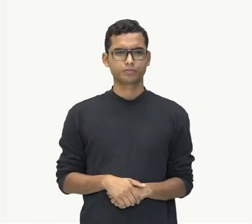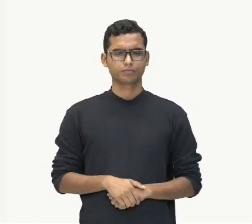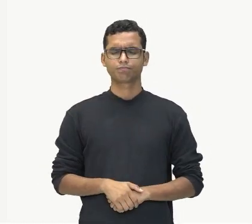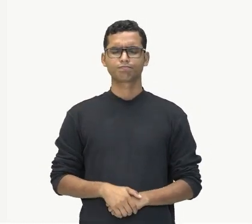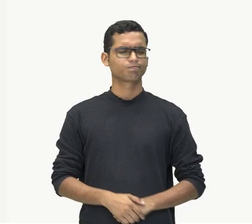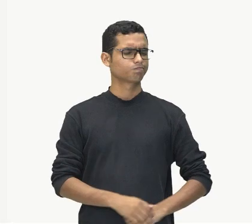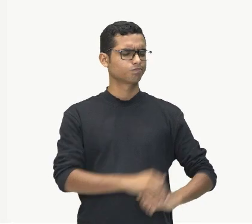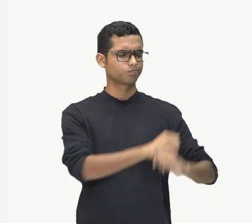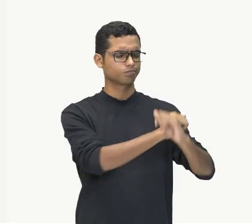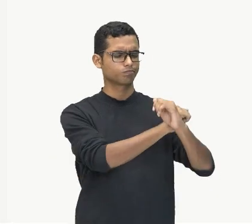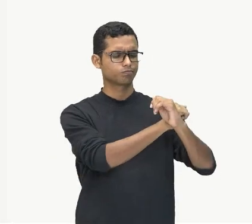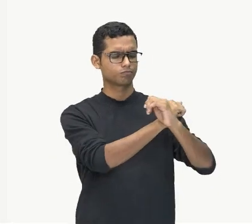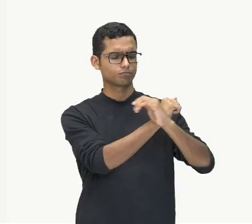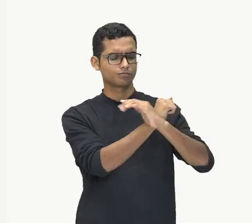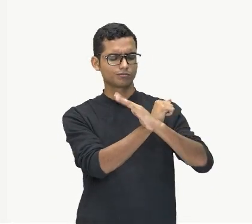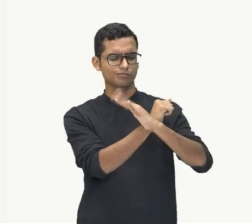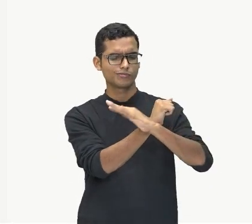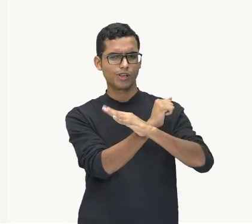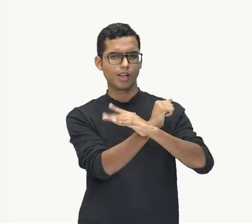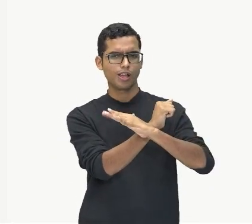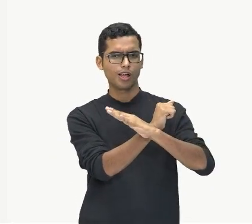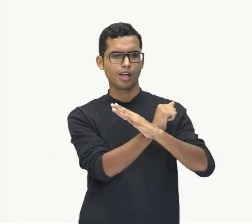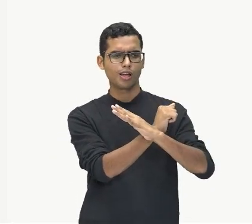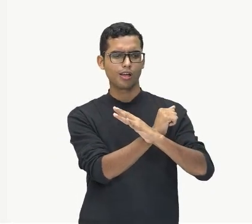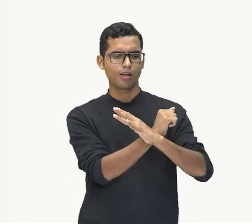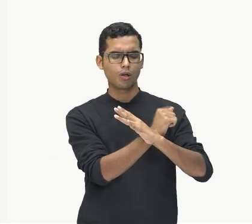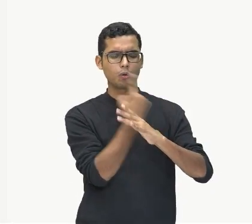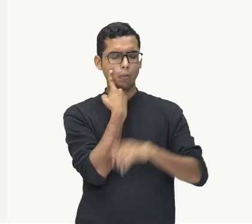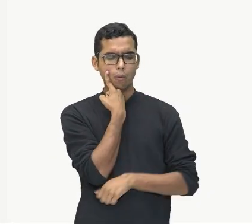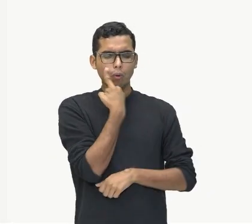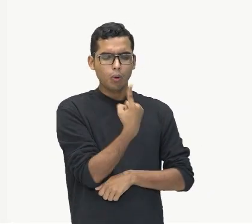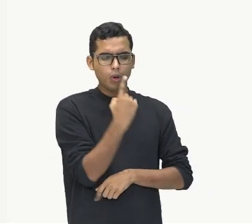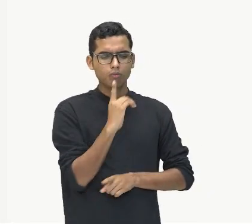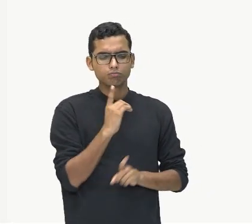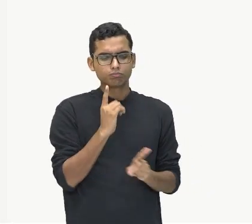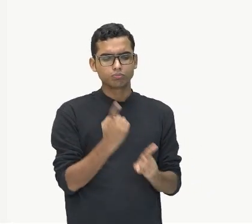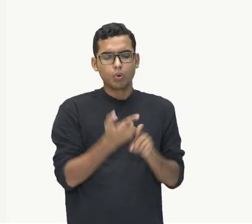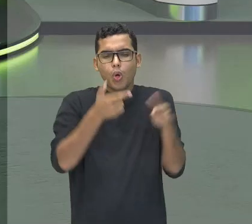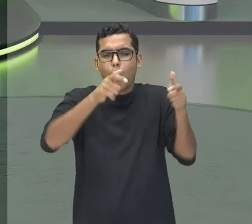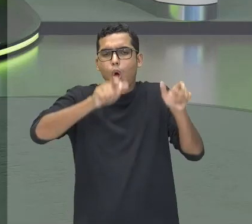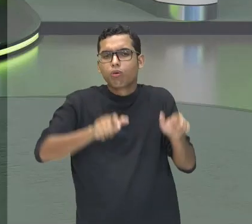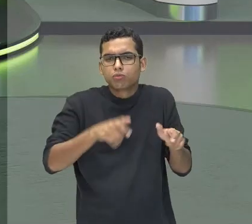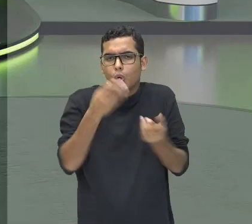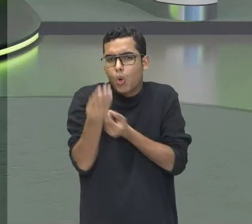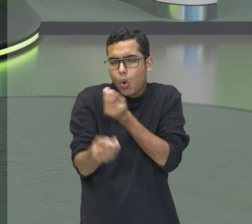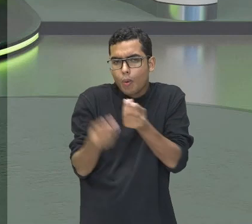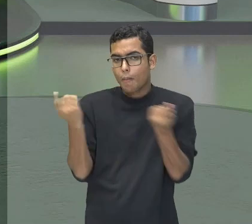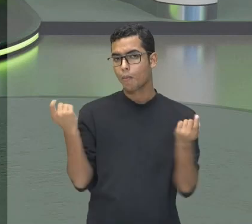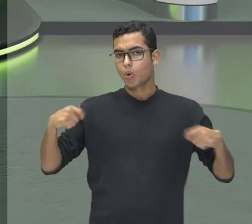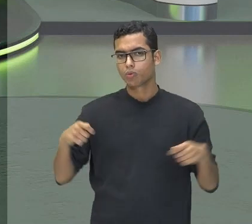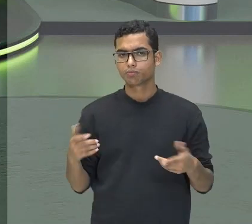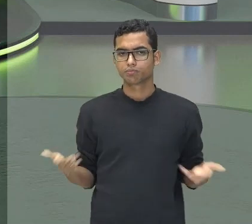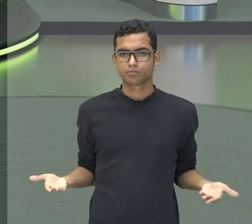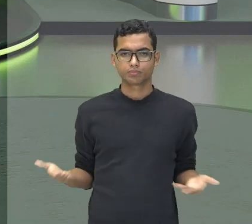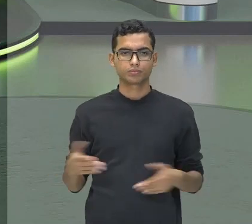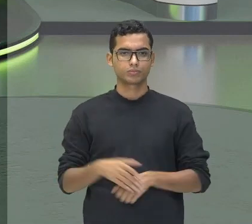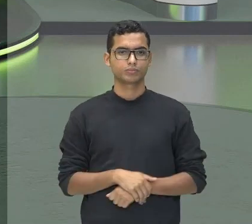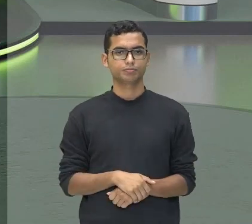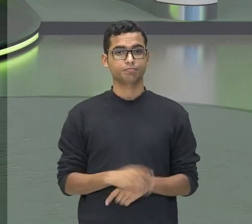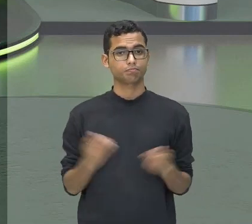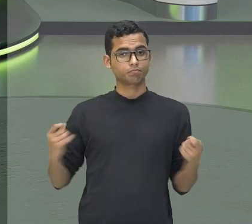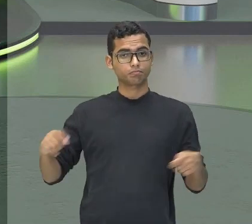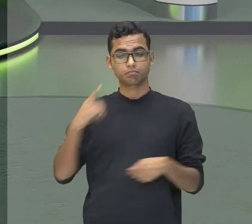esses ácidos? Você ficou curioso para saber aonde podemos encontrar os ácidos?